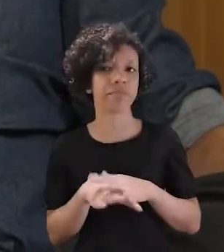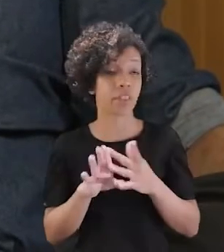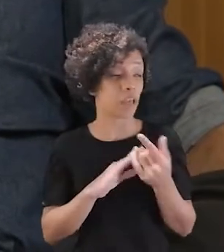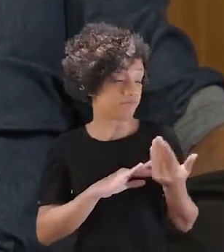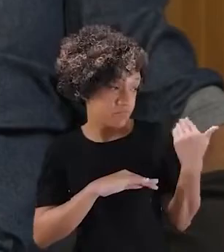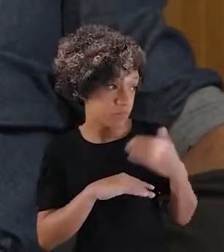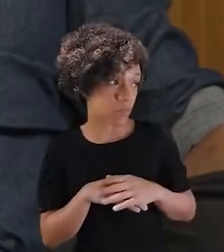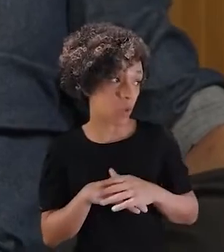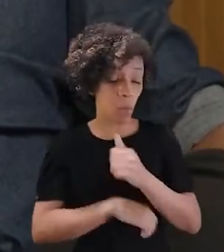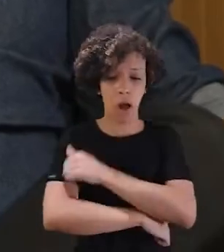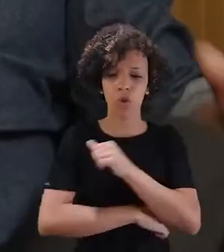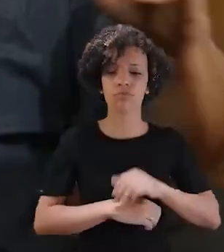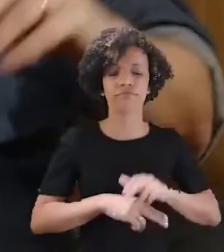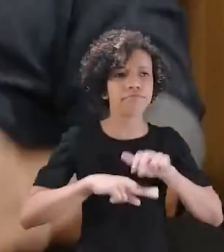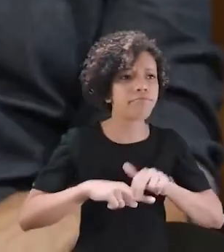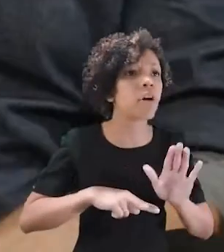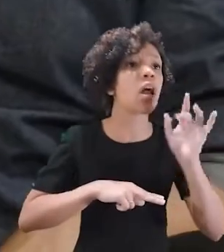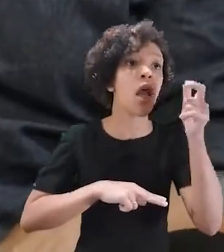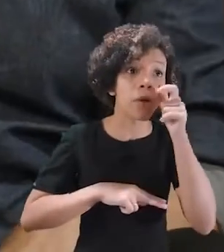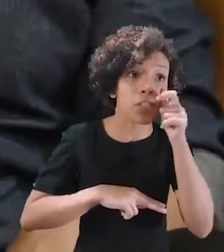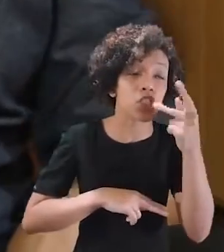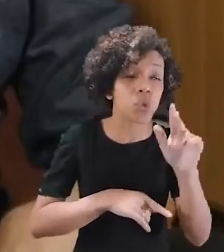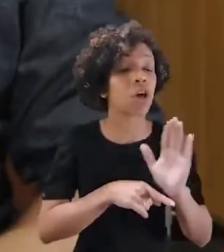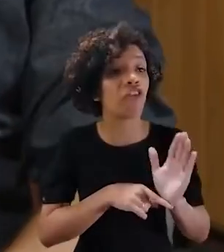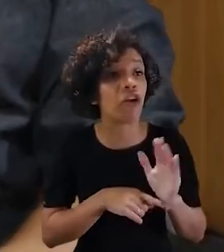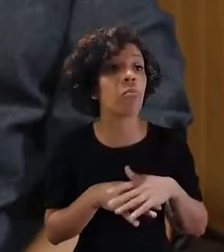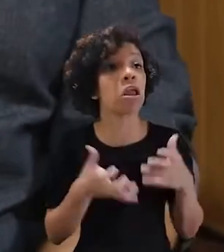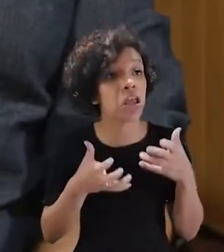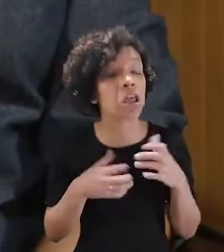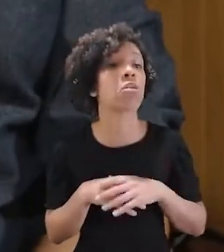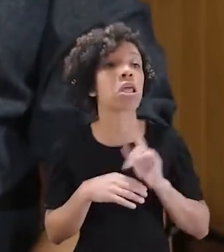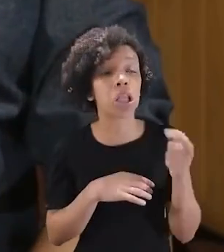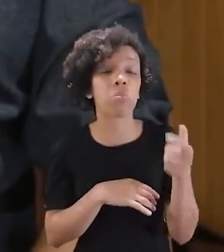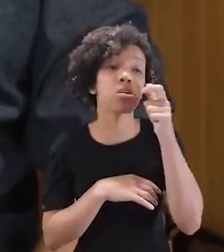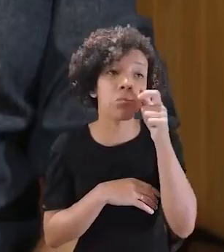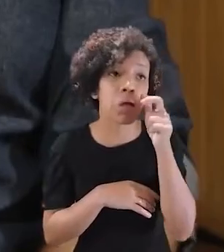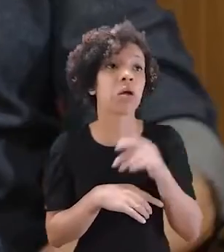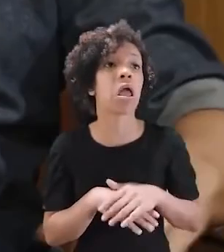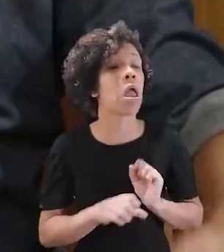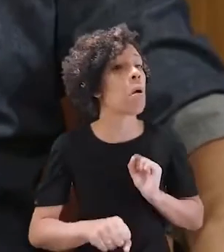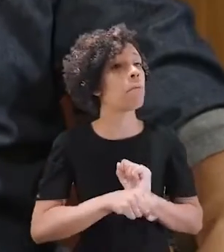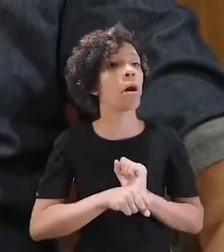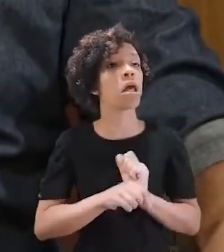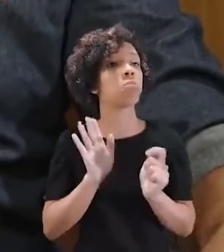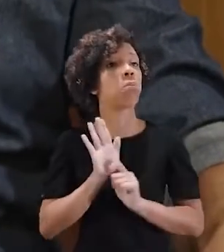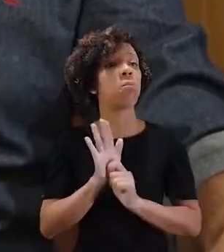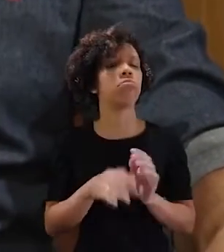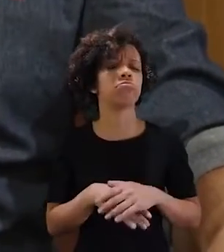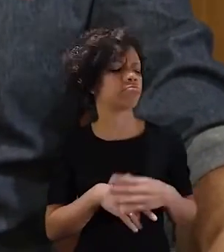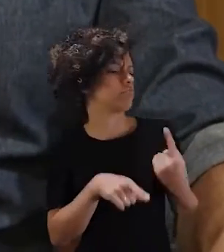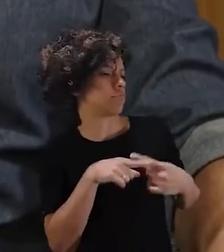aí uma vez um aluno levanta a mão eu assistir o seu filme e quero dizer que depois que eu vi o seu filme eu parei de fumar maconha